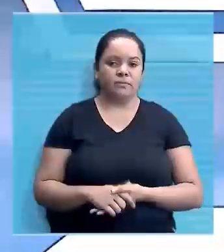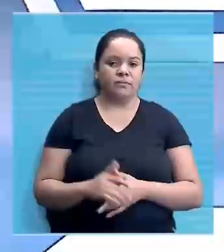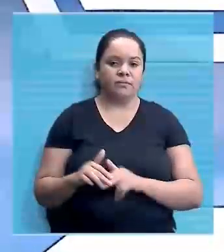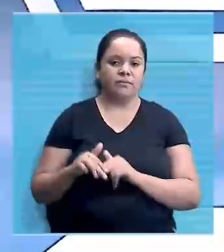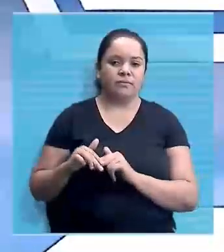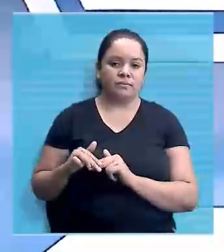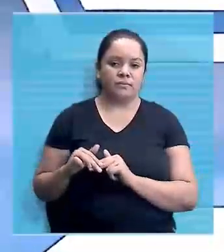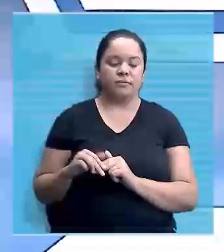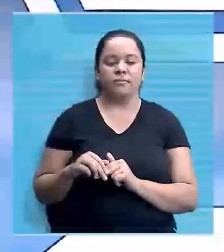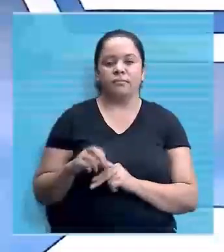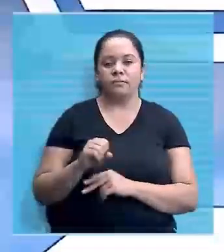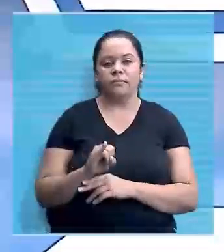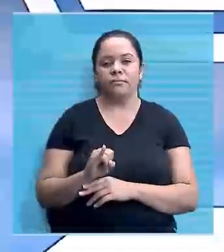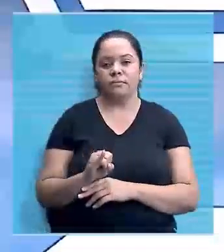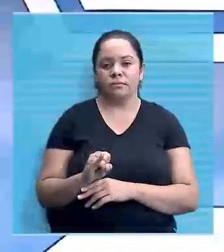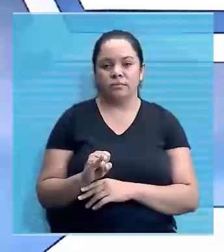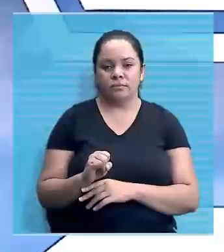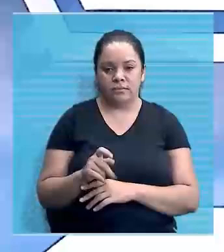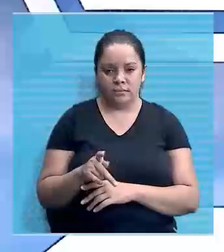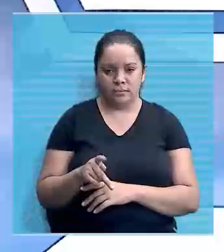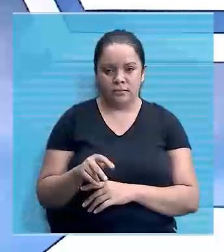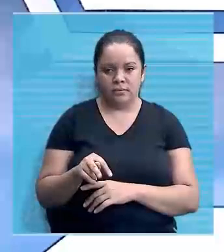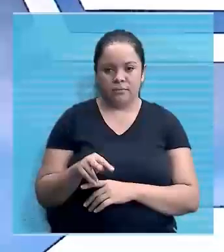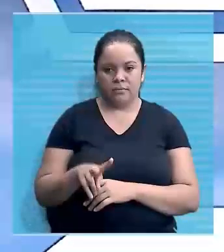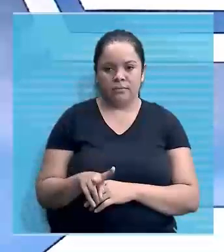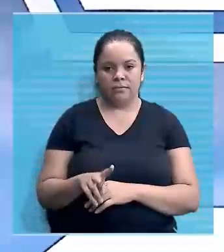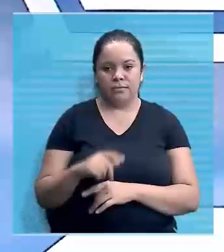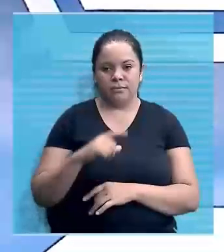IPTV nós temos os planos de dependendo